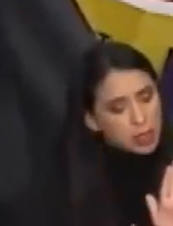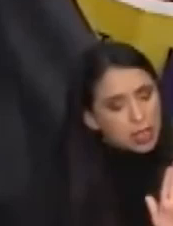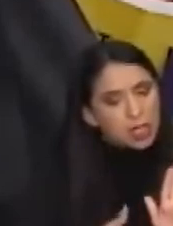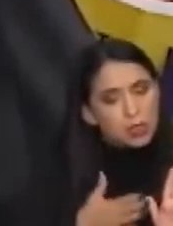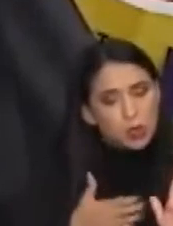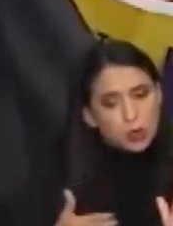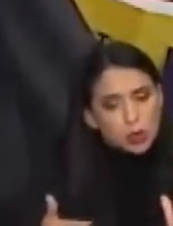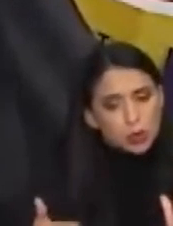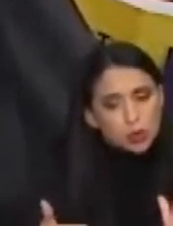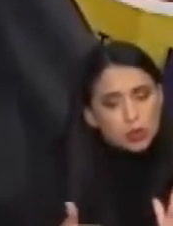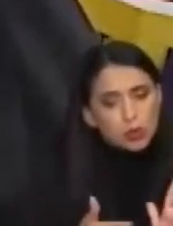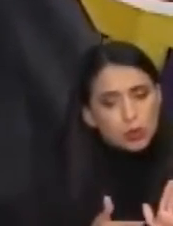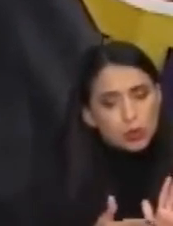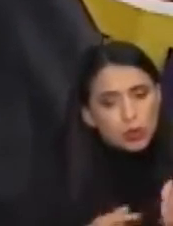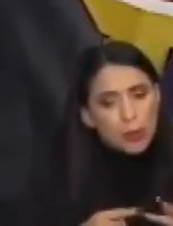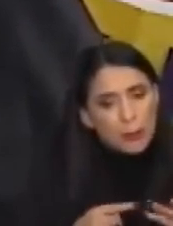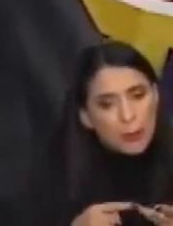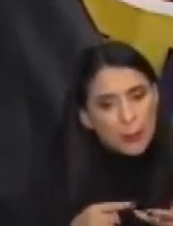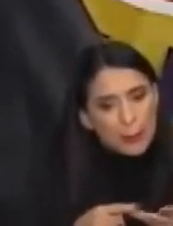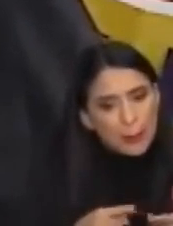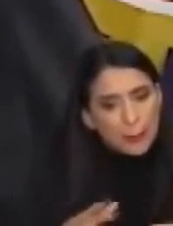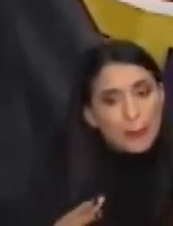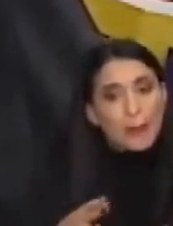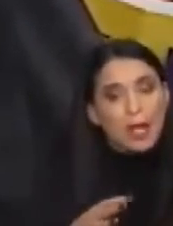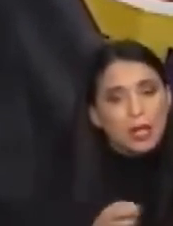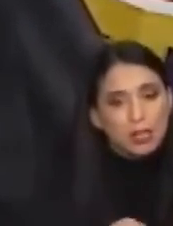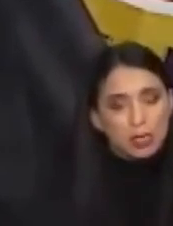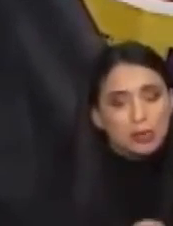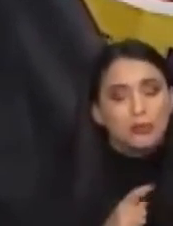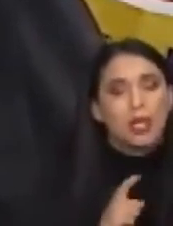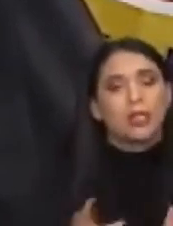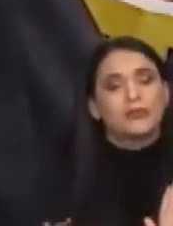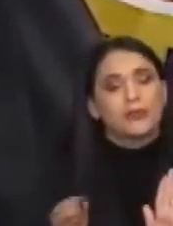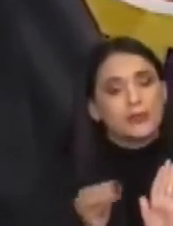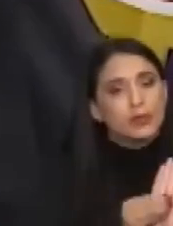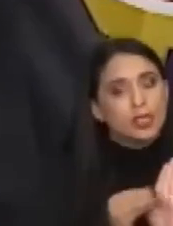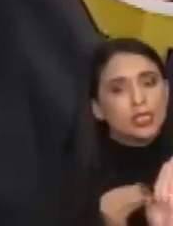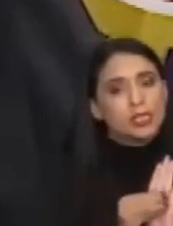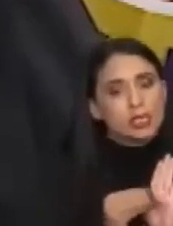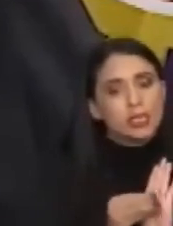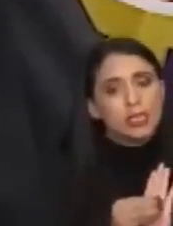ação que pode fazer com que empreiteiras não devolvam 8 bilhões aos cofres públicos.